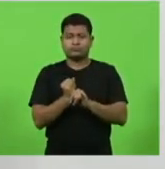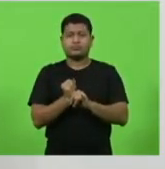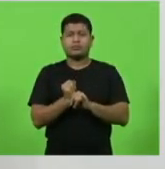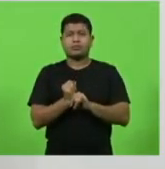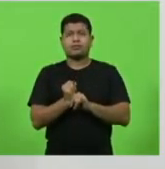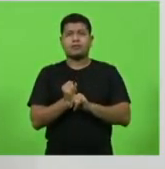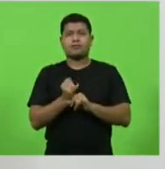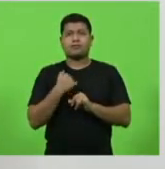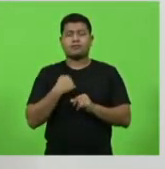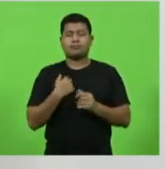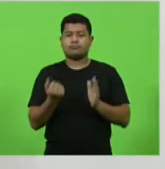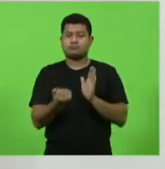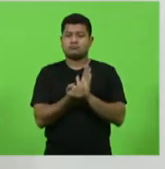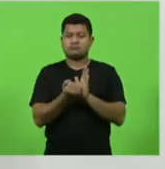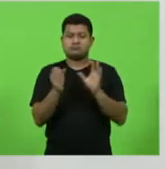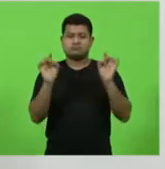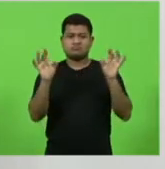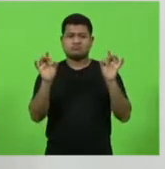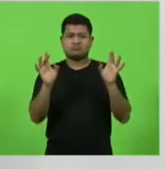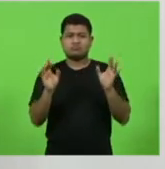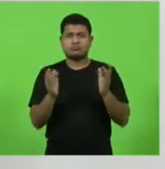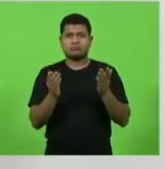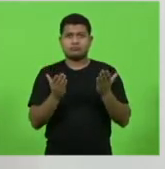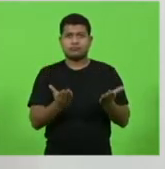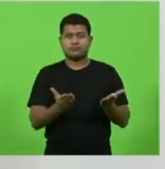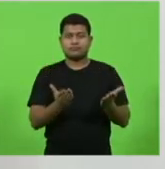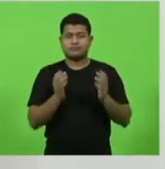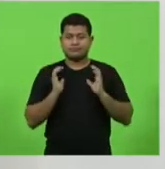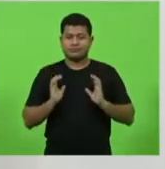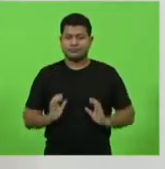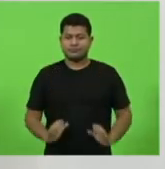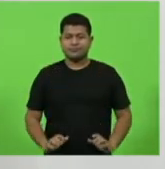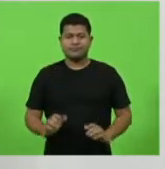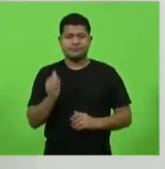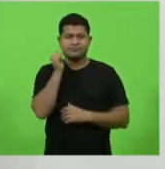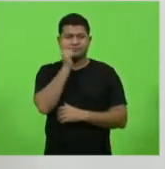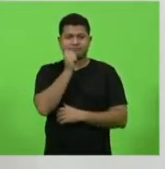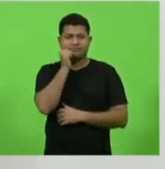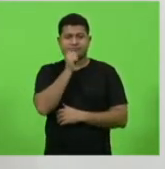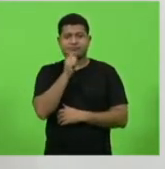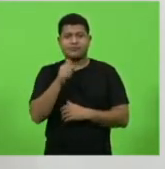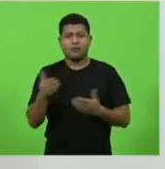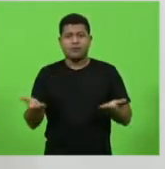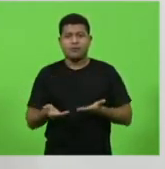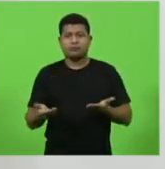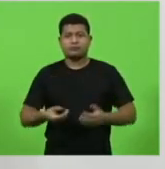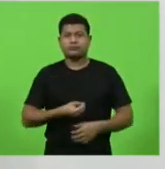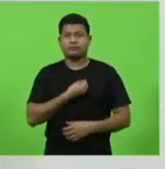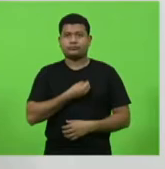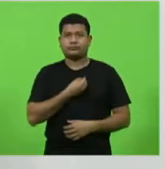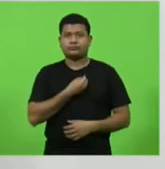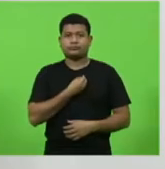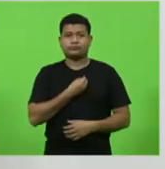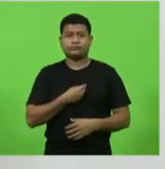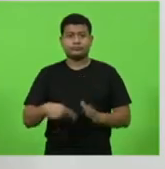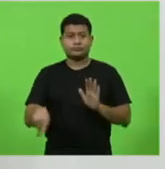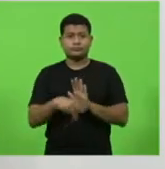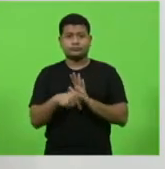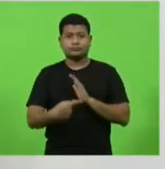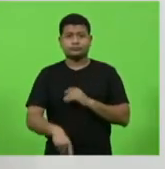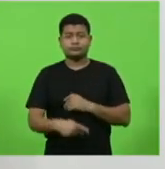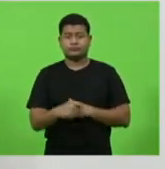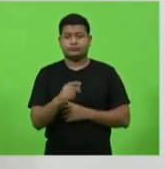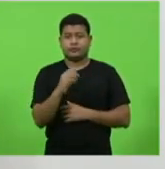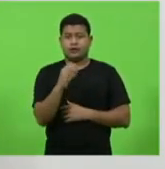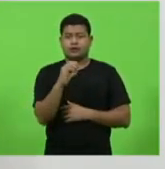fazer um registro especial a uma cidadã que está aqui dentro do plenário, a cidadã Catarina, que é a